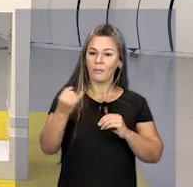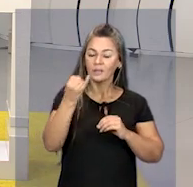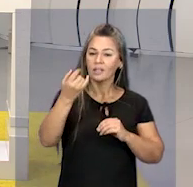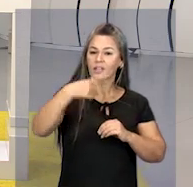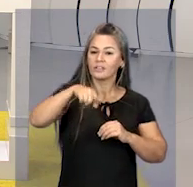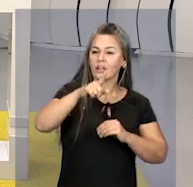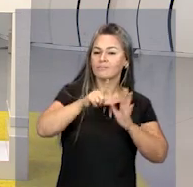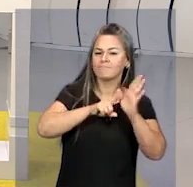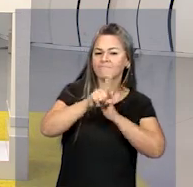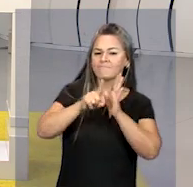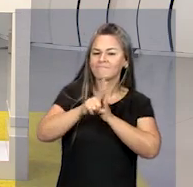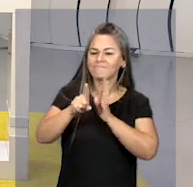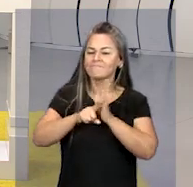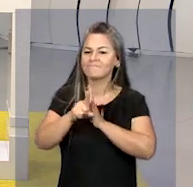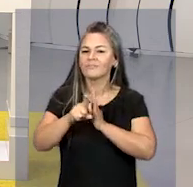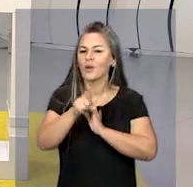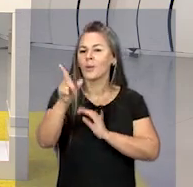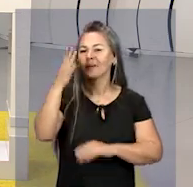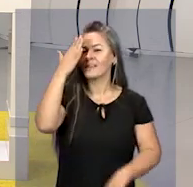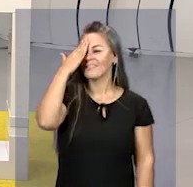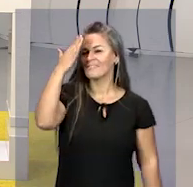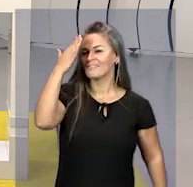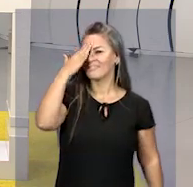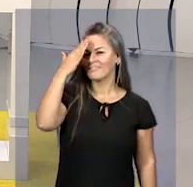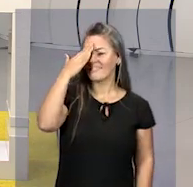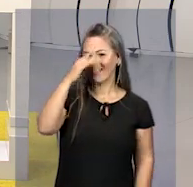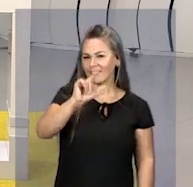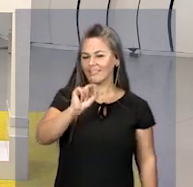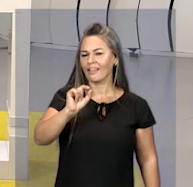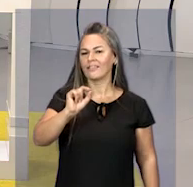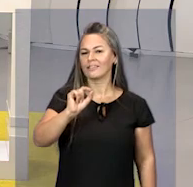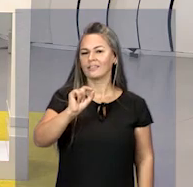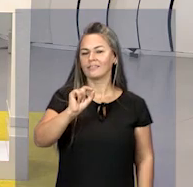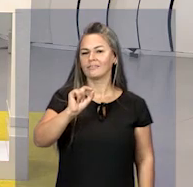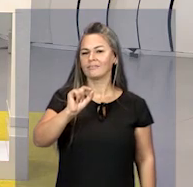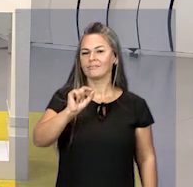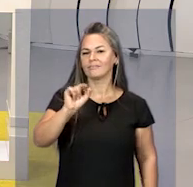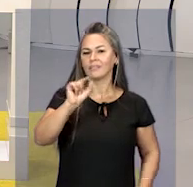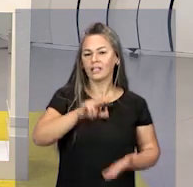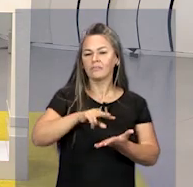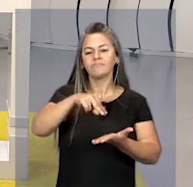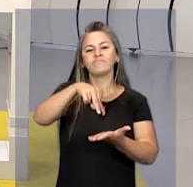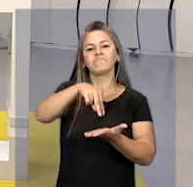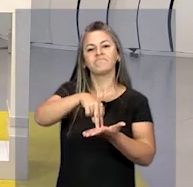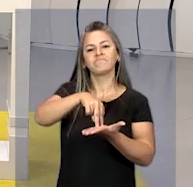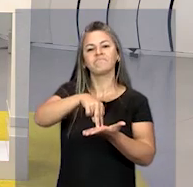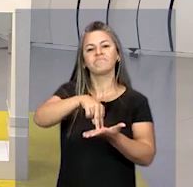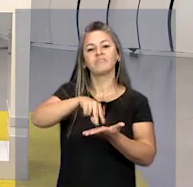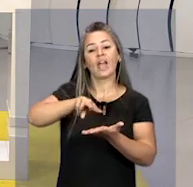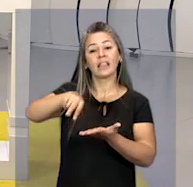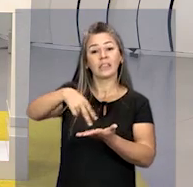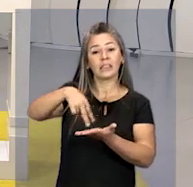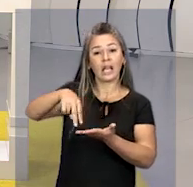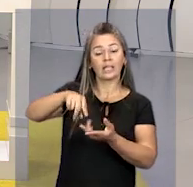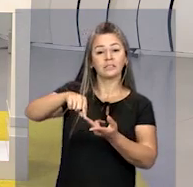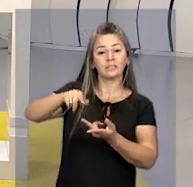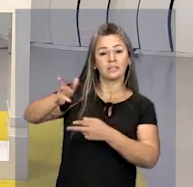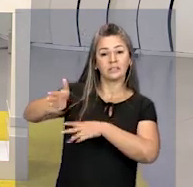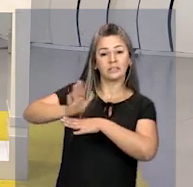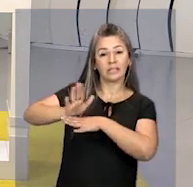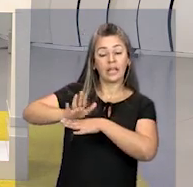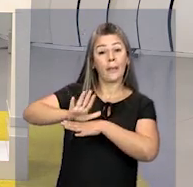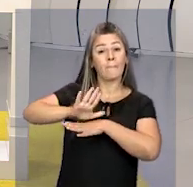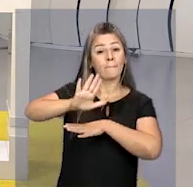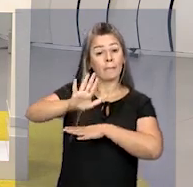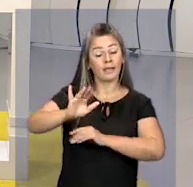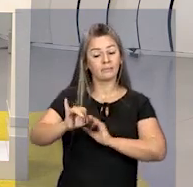de fato perguntas, para entendermos e conseguir nos colocar no lugar, através da dança, através do cinema, através